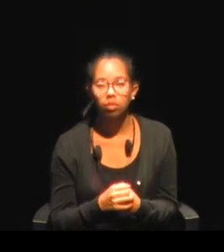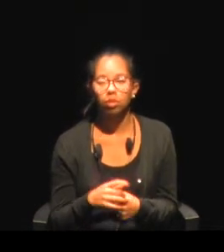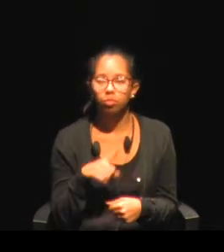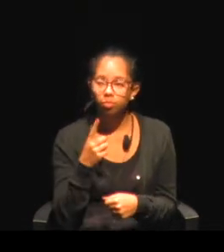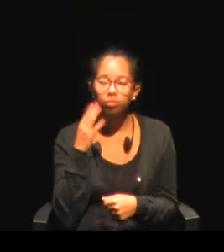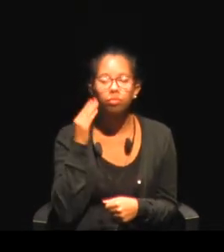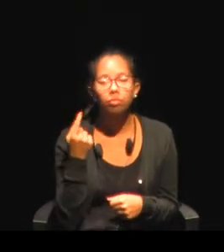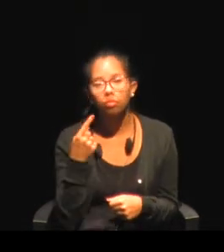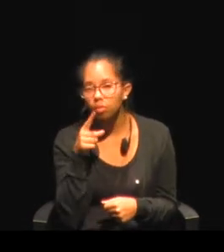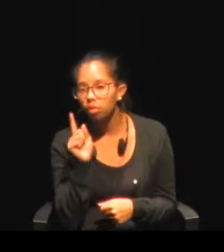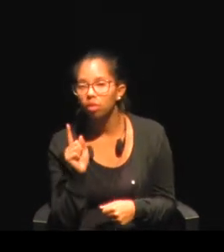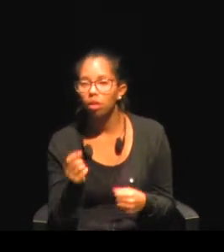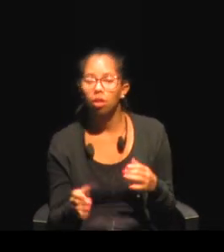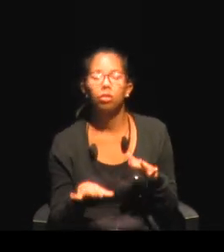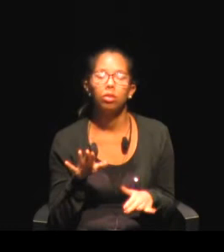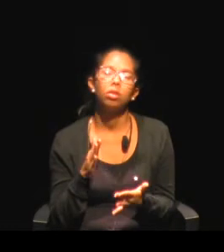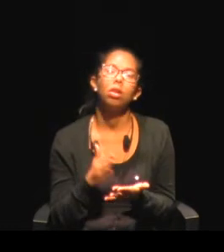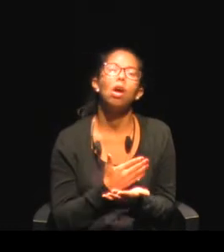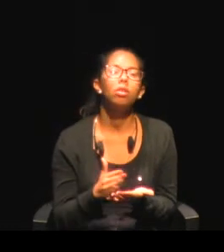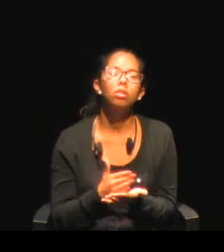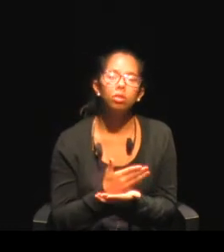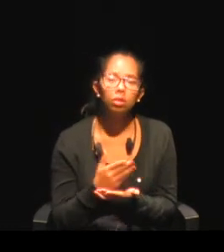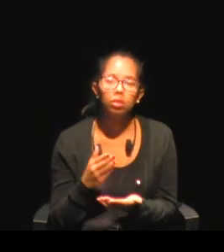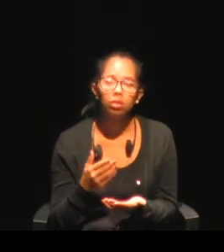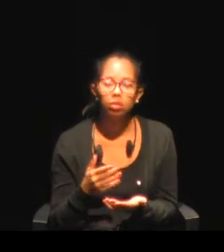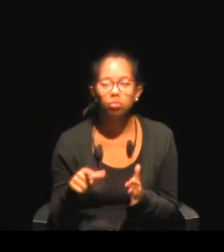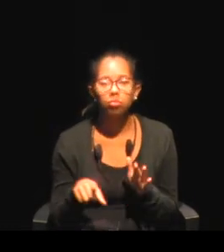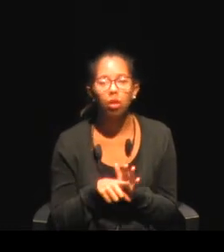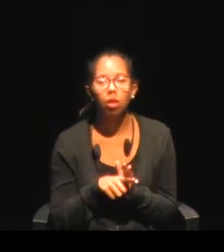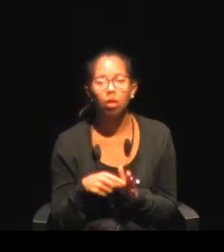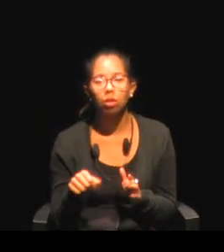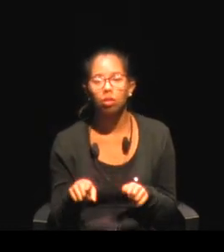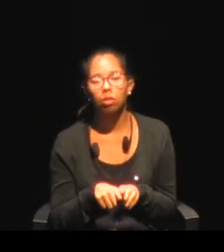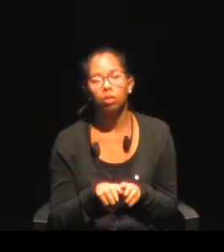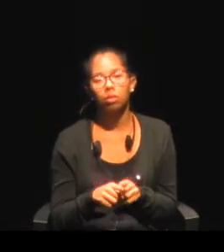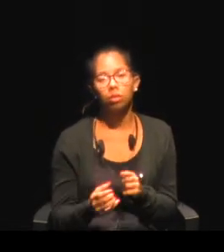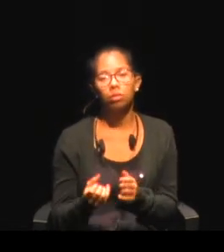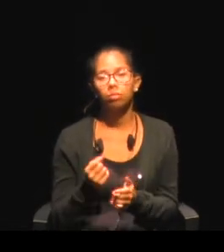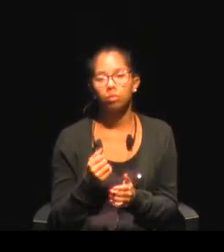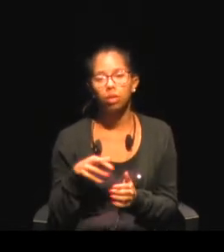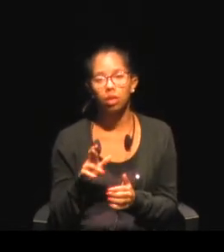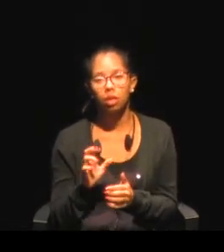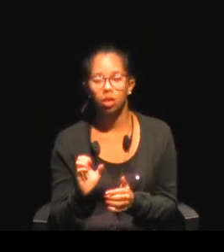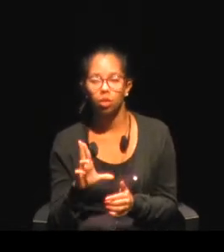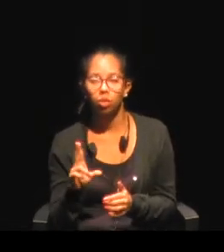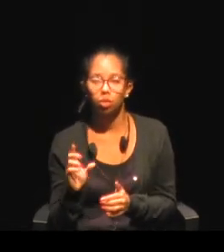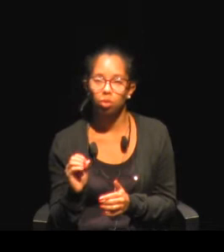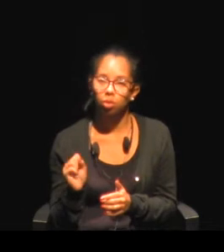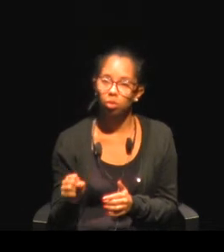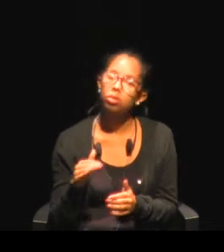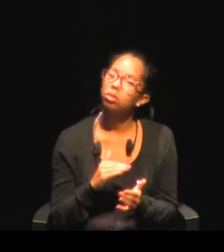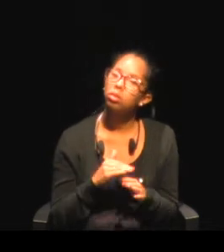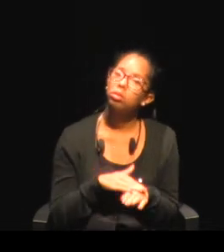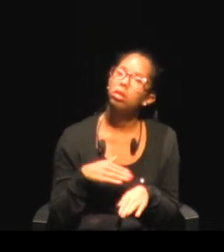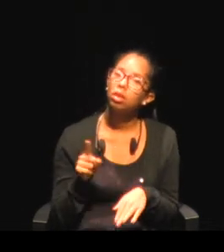A gente sugeriu alguns critérios primeiro de gabaritos mais livres, mas, em compensação, recuos maiores. Isso